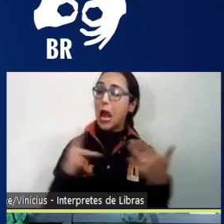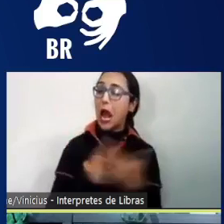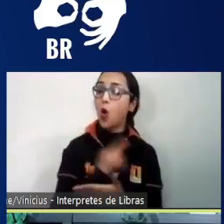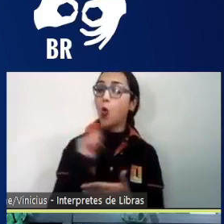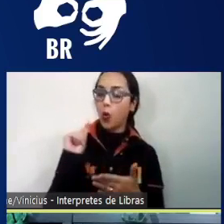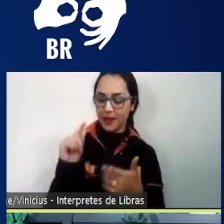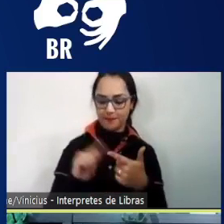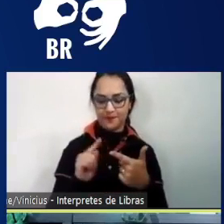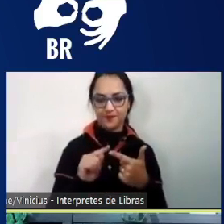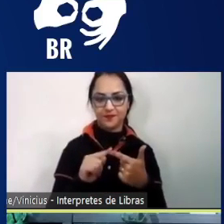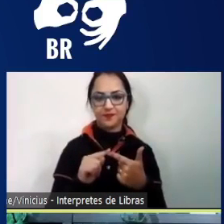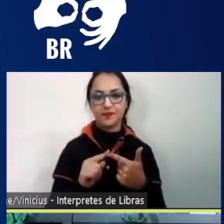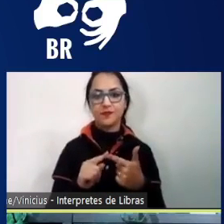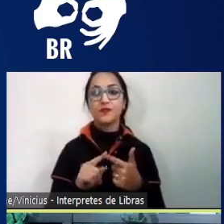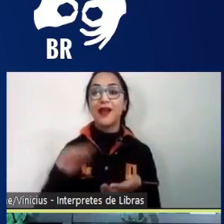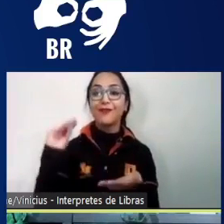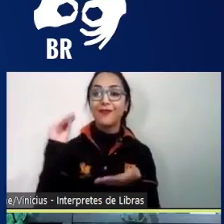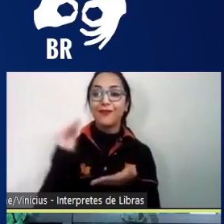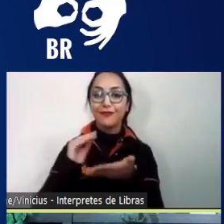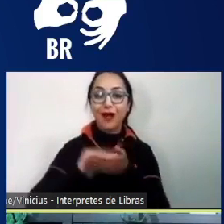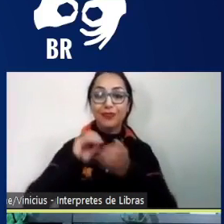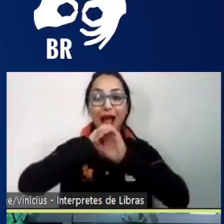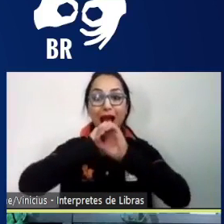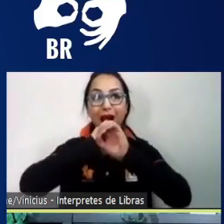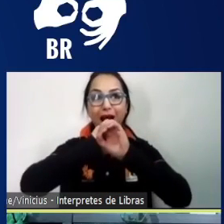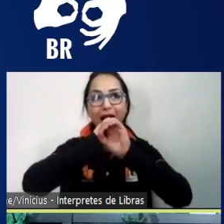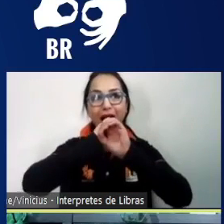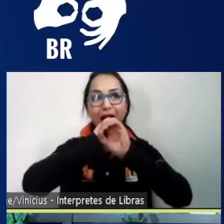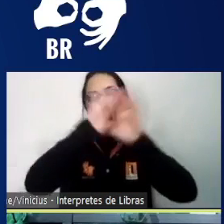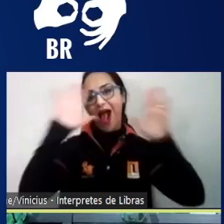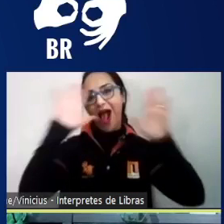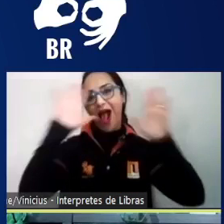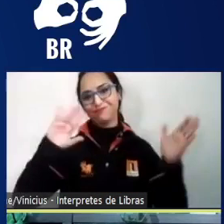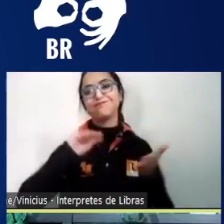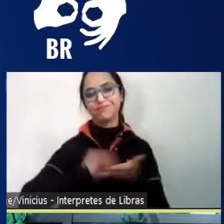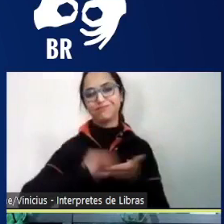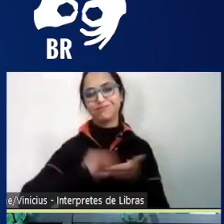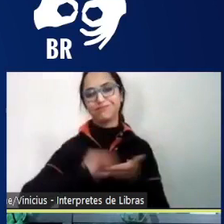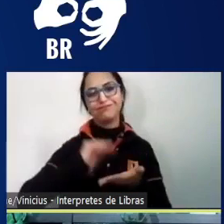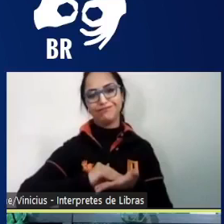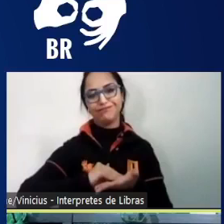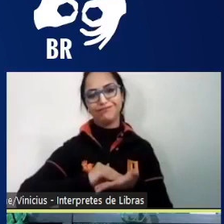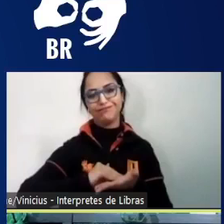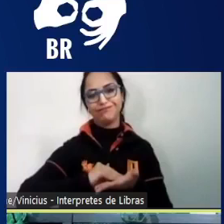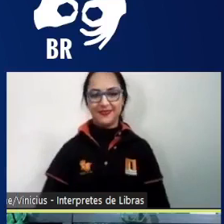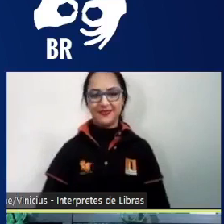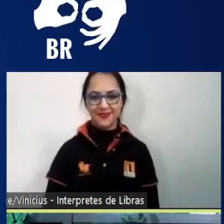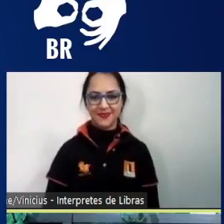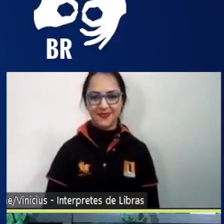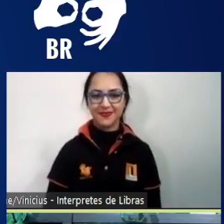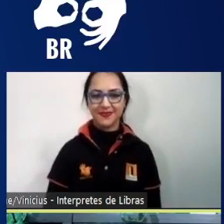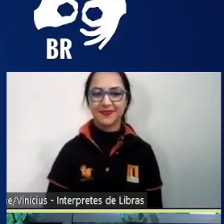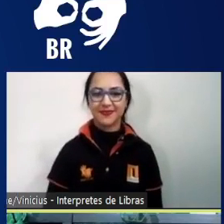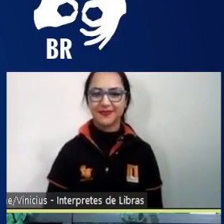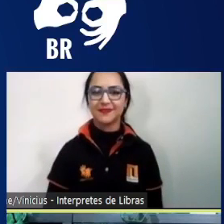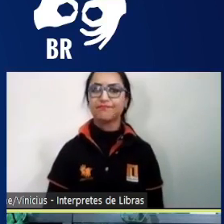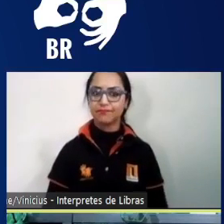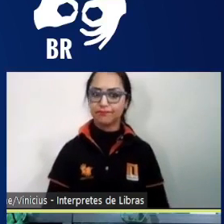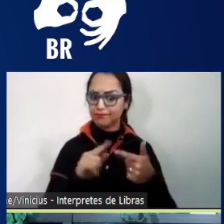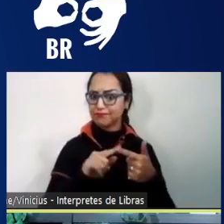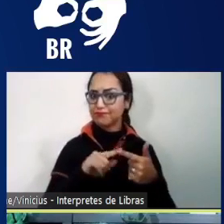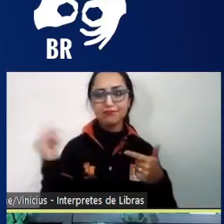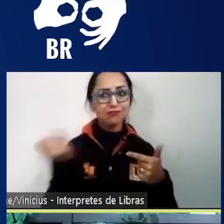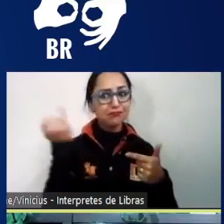que falta transparência. E é um ponto importantíssimo, né? Porque a partir